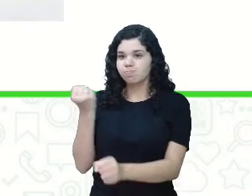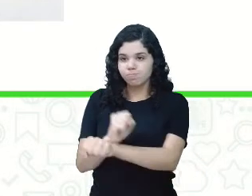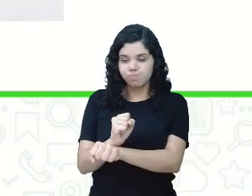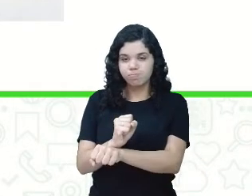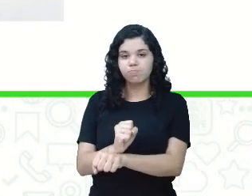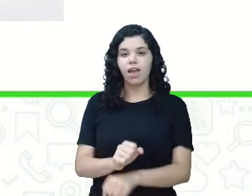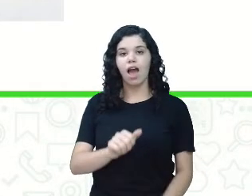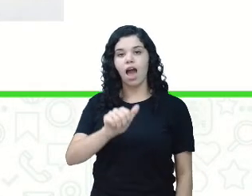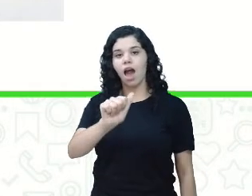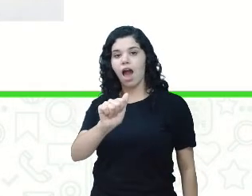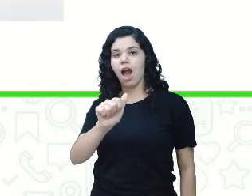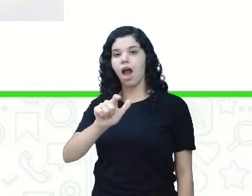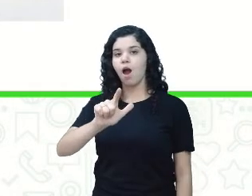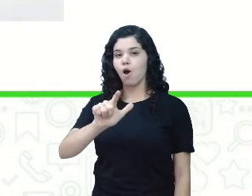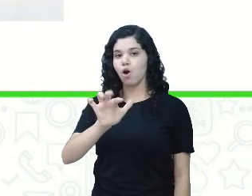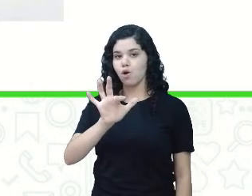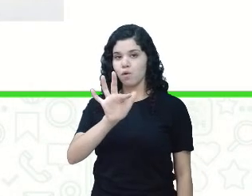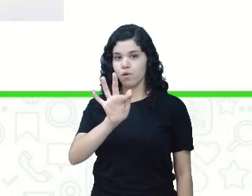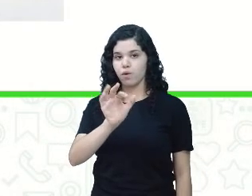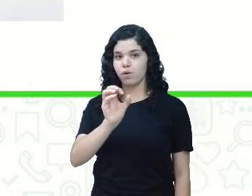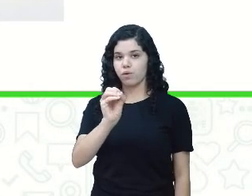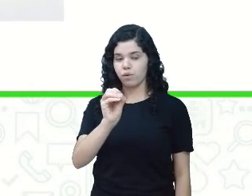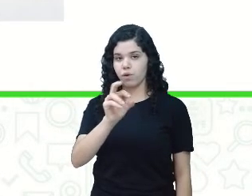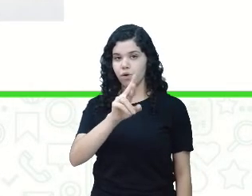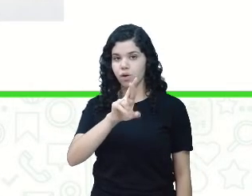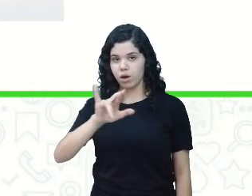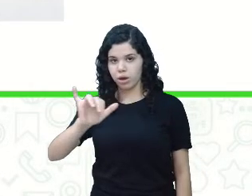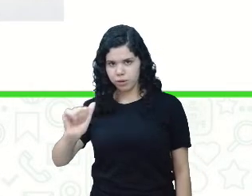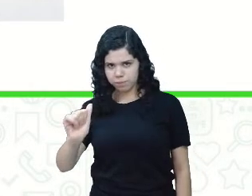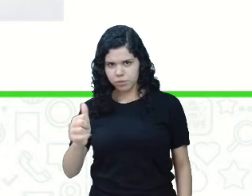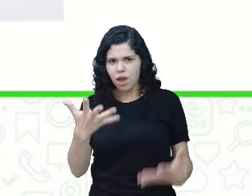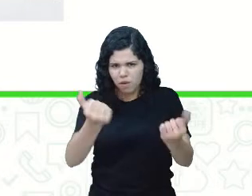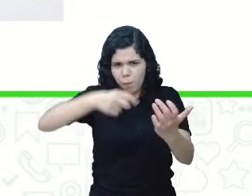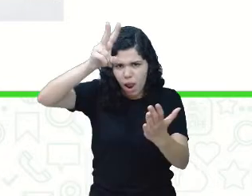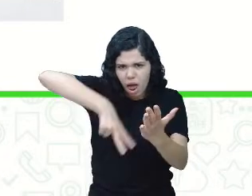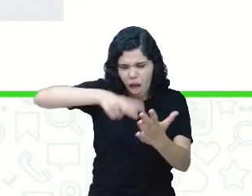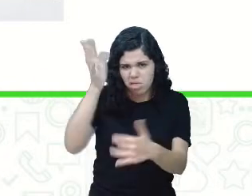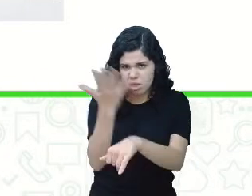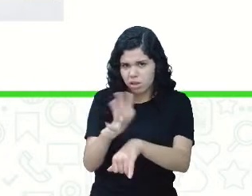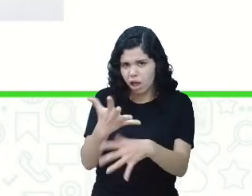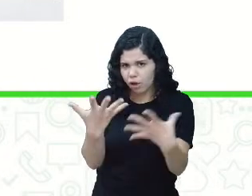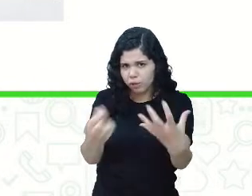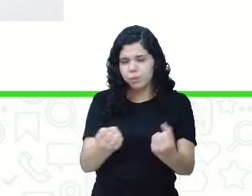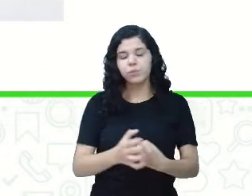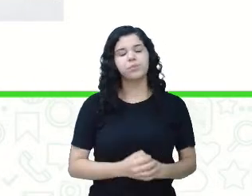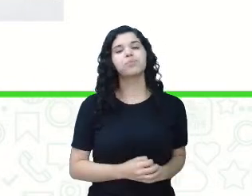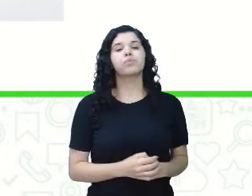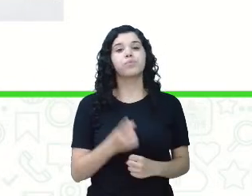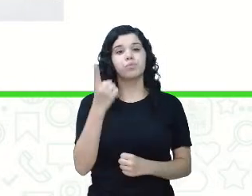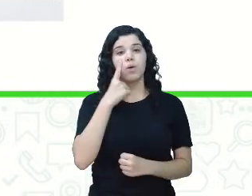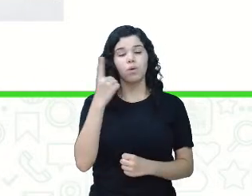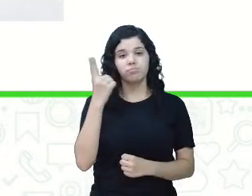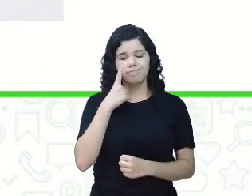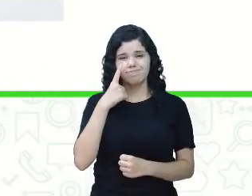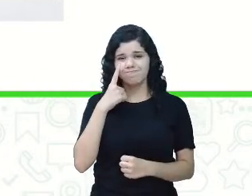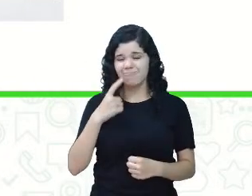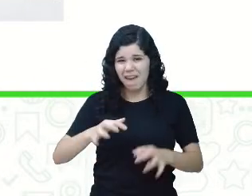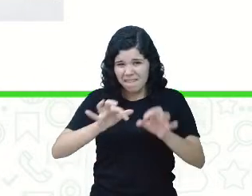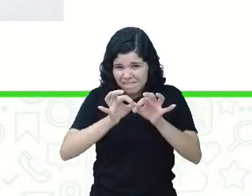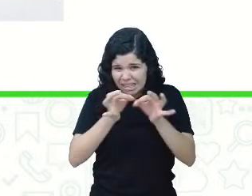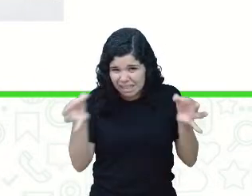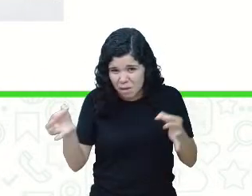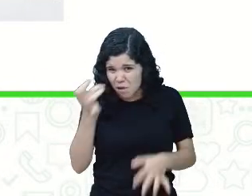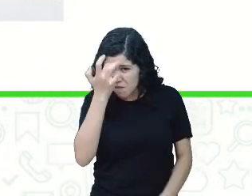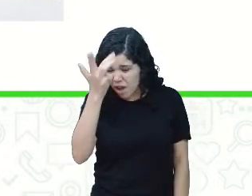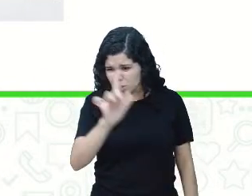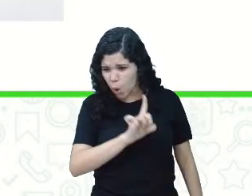leitura, me ajuda aí. Vamos treinar a nossa leitura. Era difícil escapar, mas